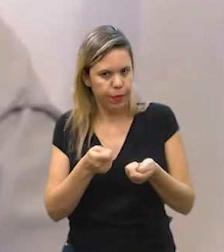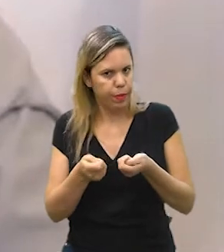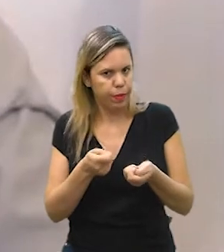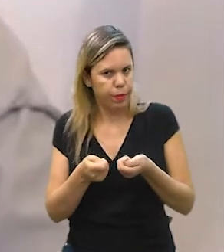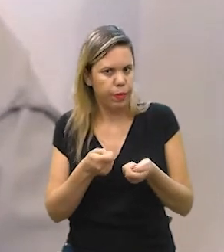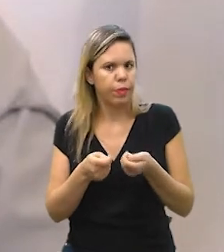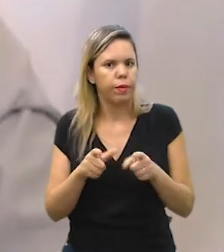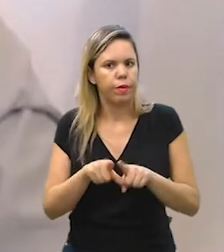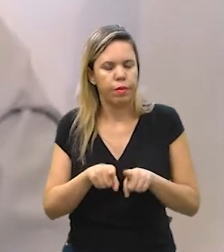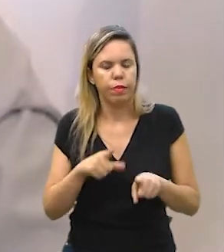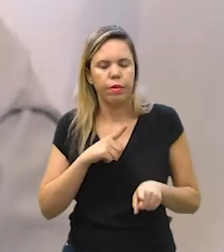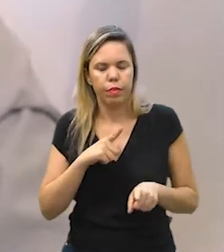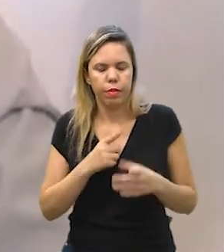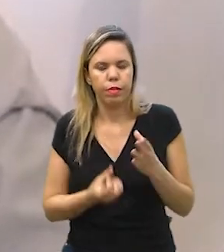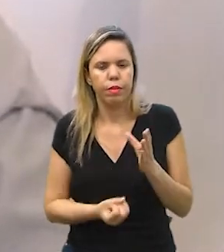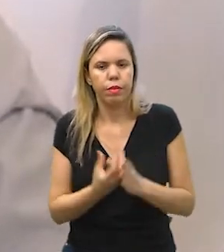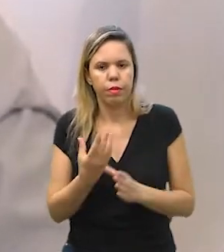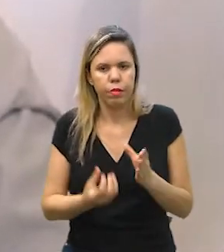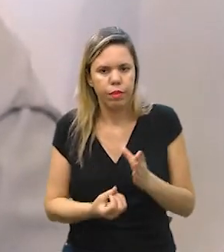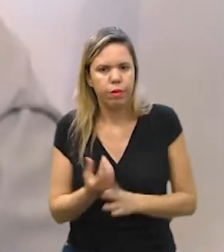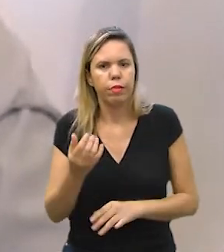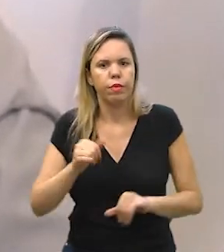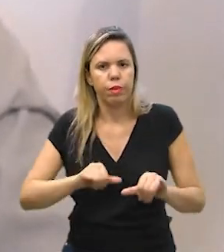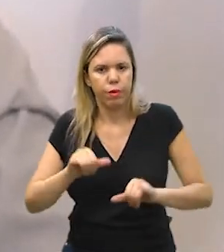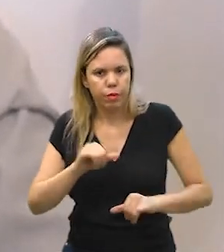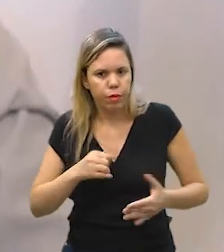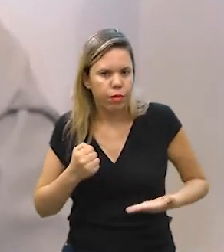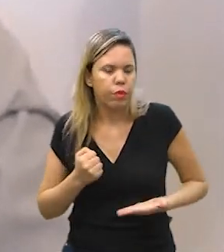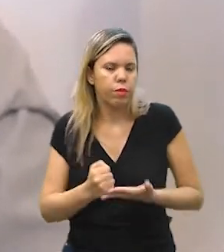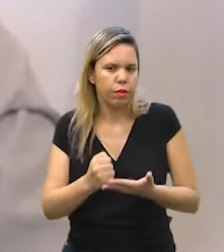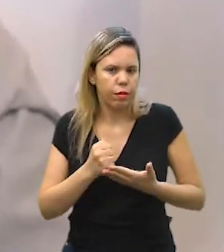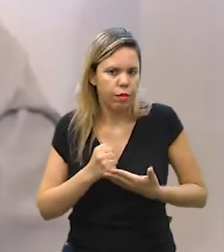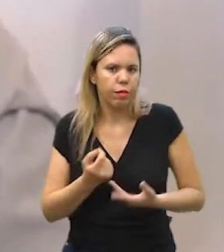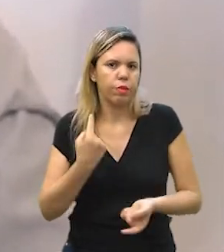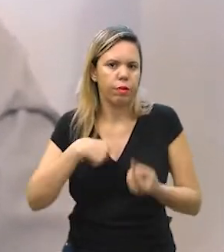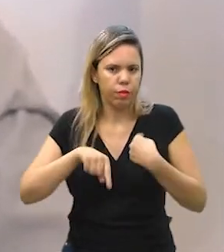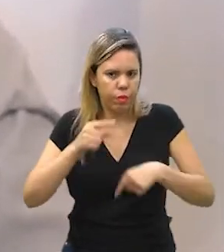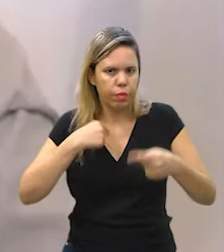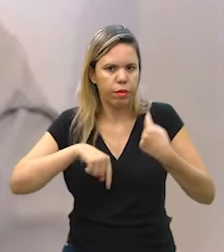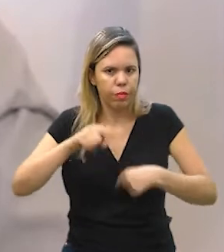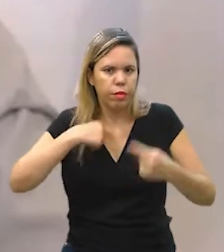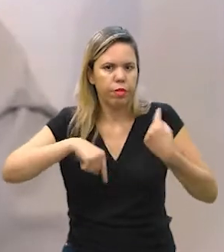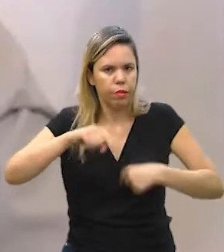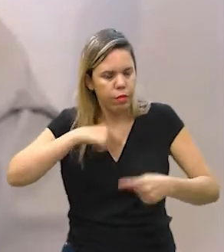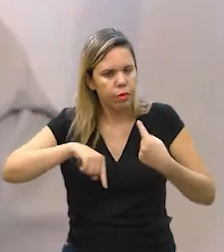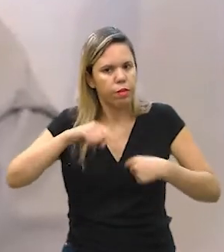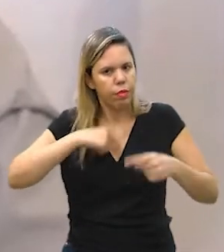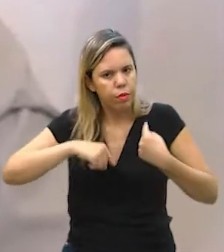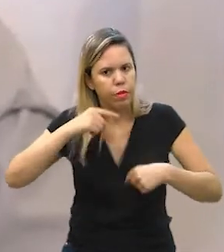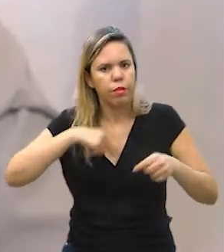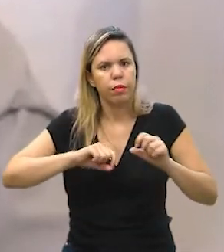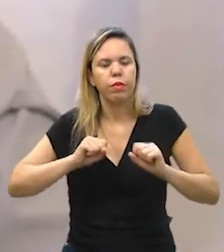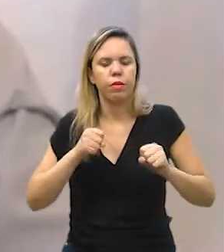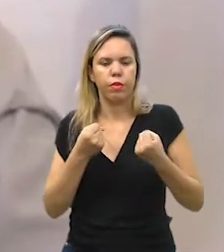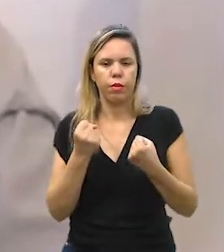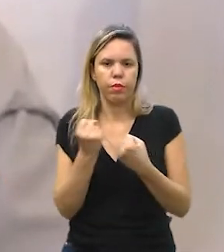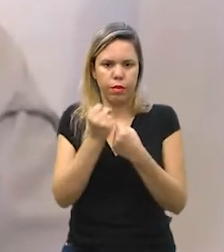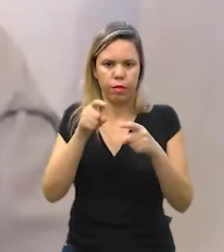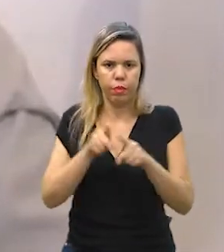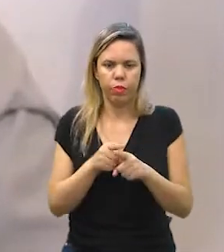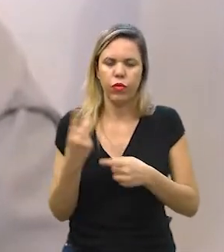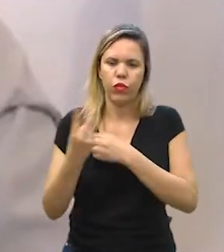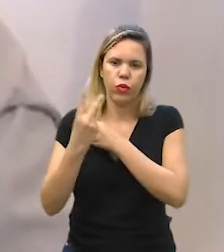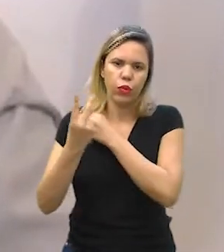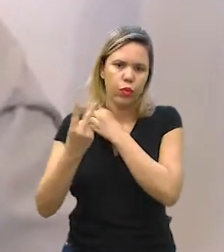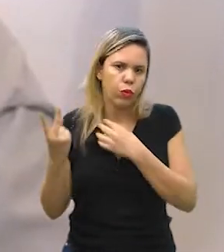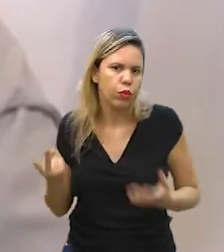está em equilíbrio, produzindo substâncias que vão ajudar na nossa imunidade, na nossa defesa, produzindo nutrientes, produzindo